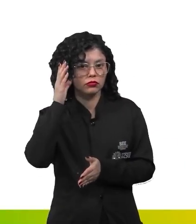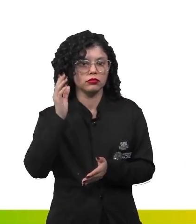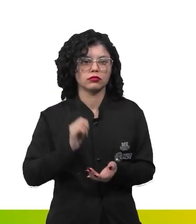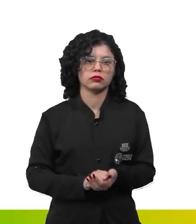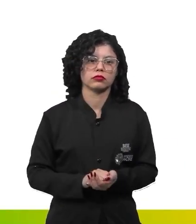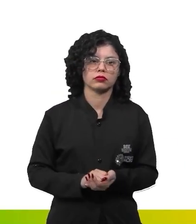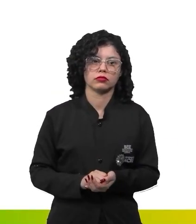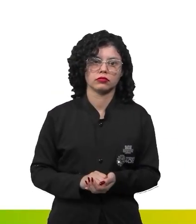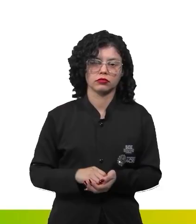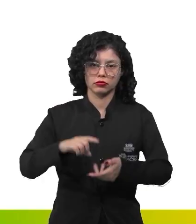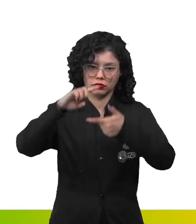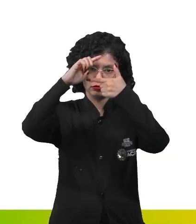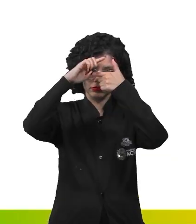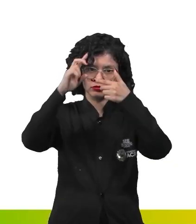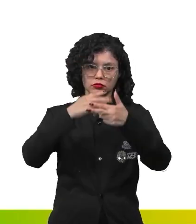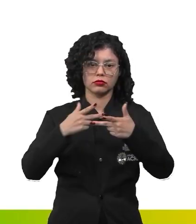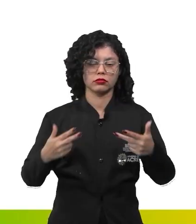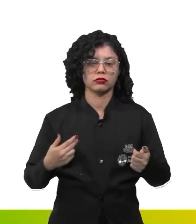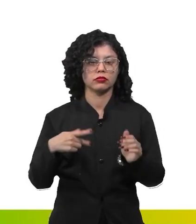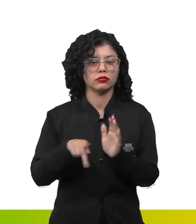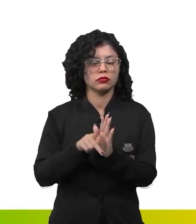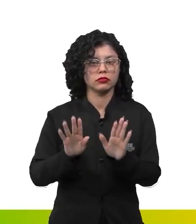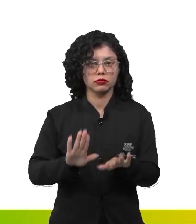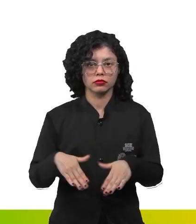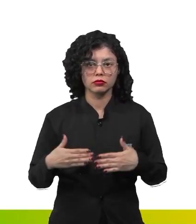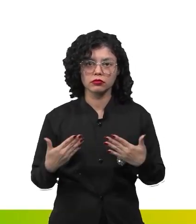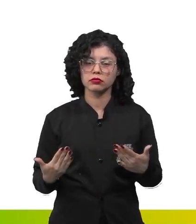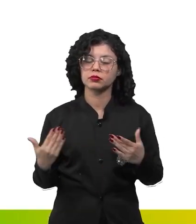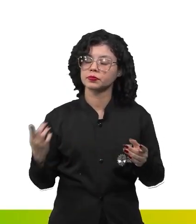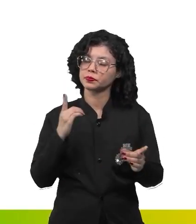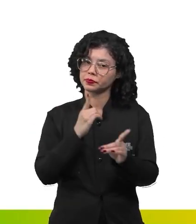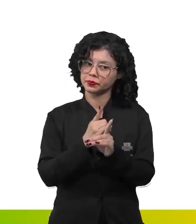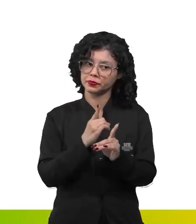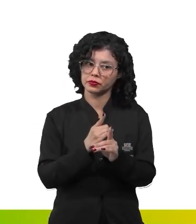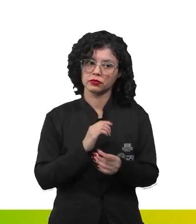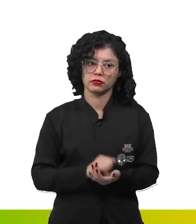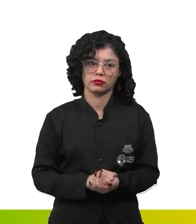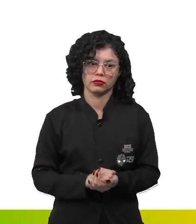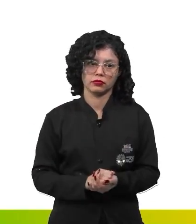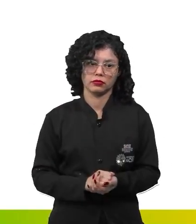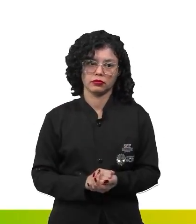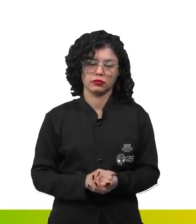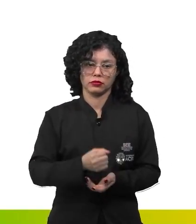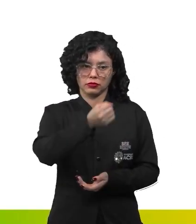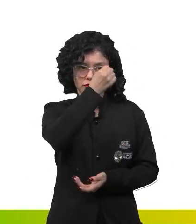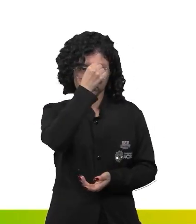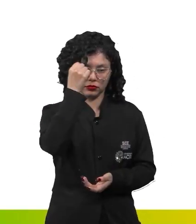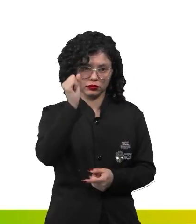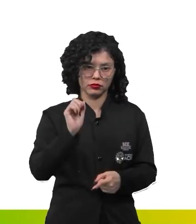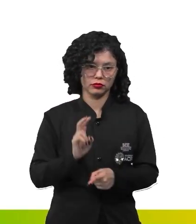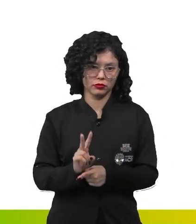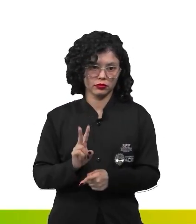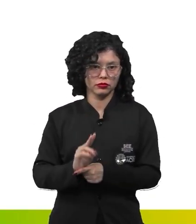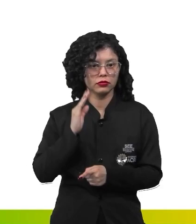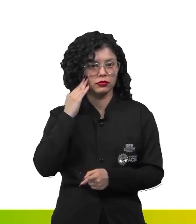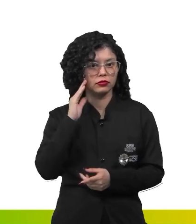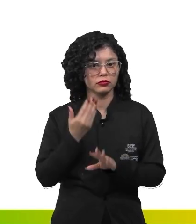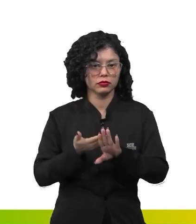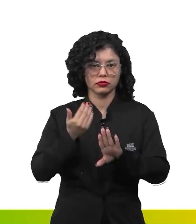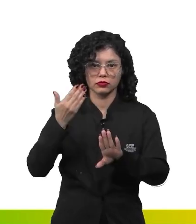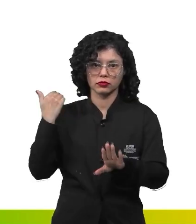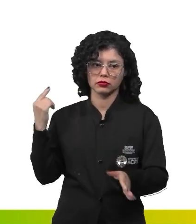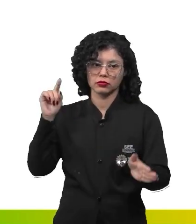não alienado diante das condições no qual ele se encontra, e a sociologia nos ajuda a